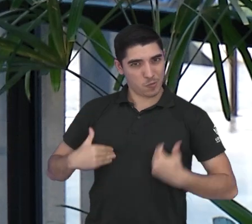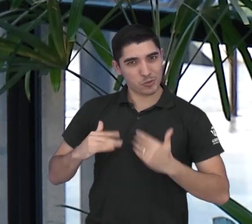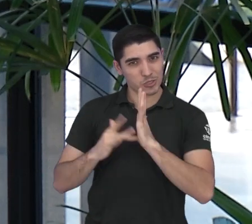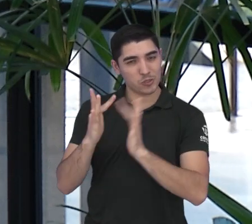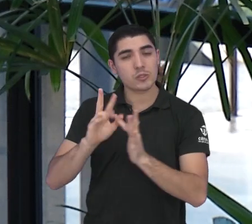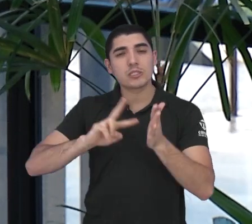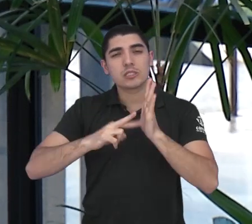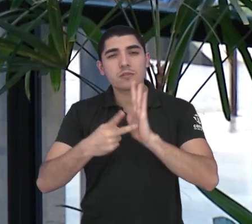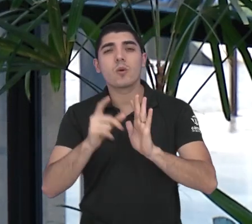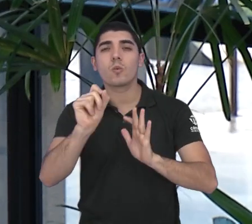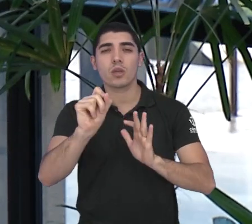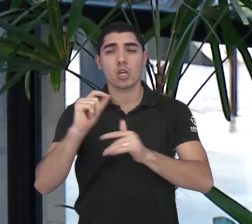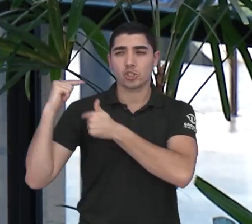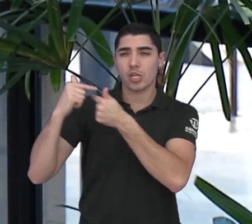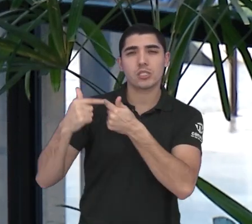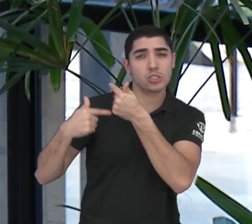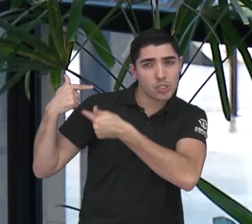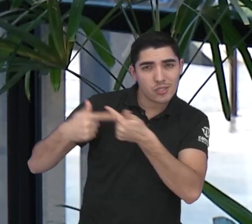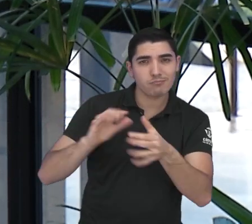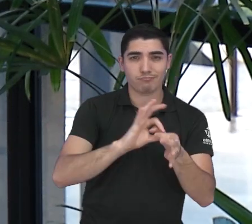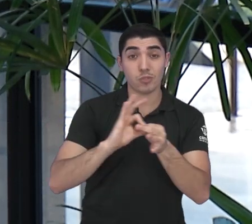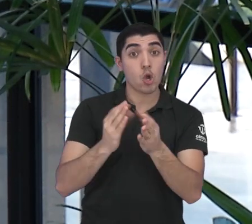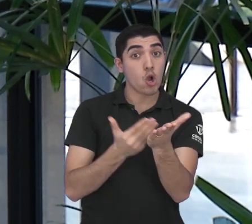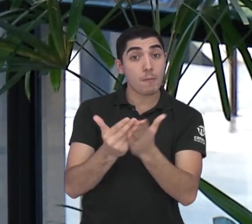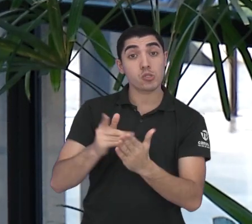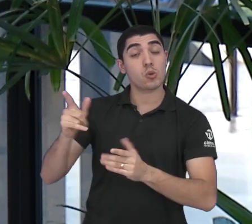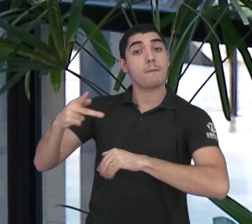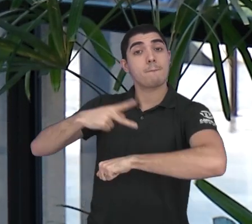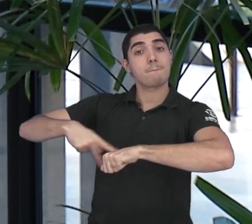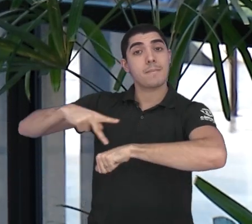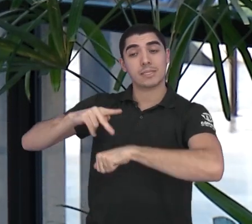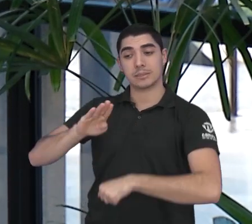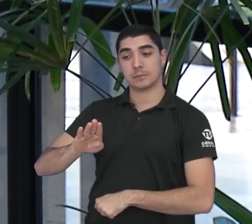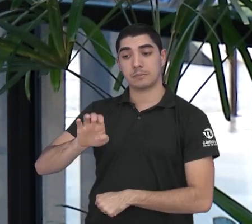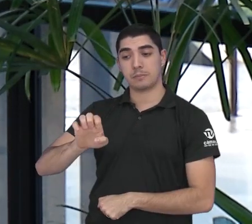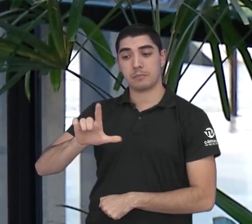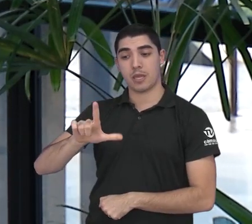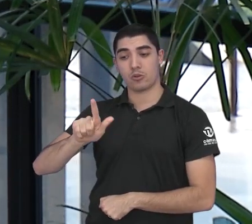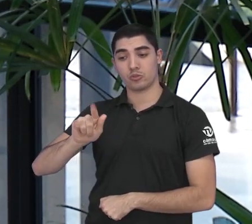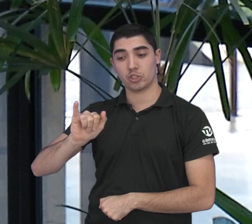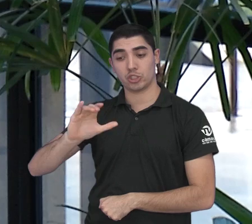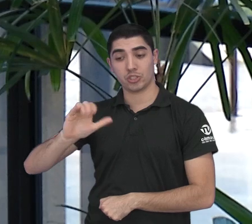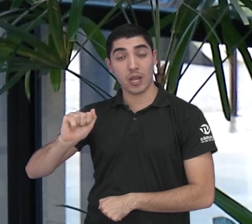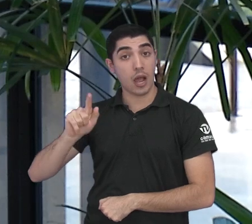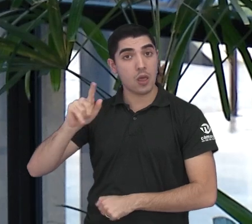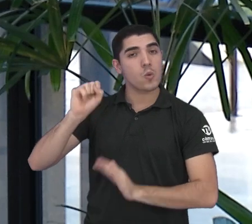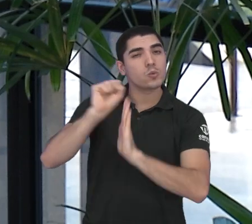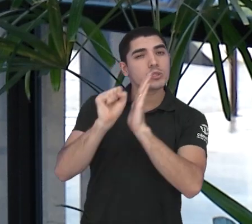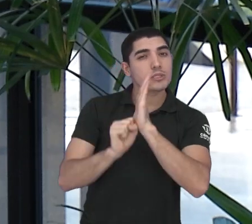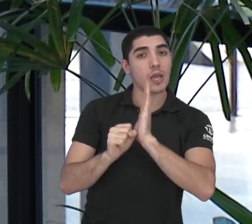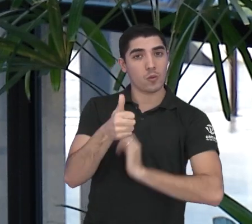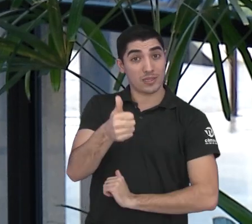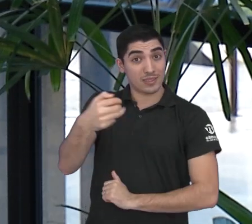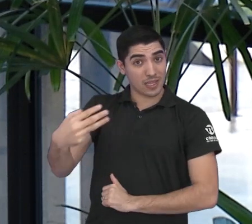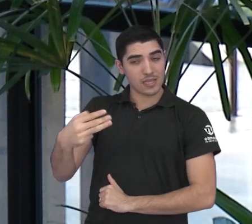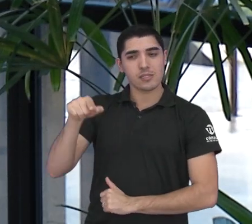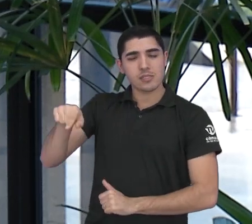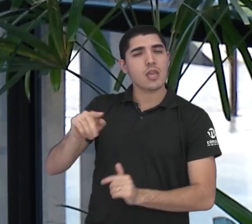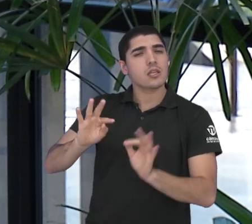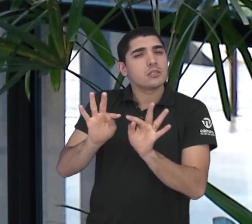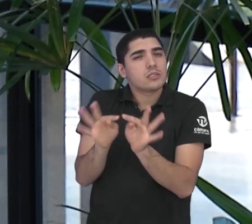é sinônimo de união há gerações. Começou na Bélgica, no século XIII, e aos poucos, com pequenos gestos